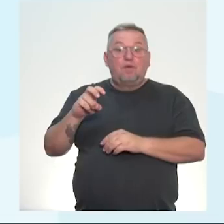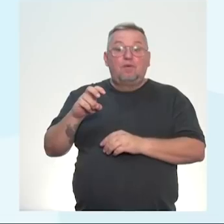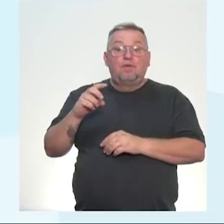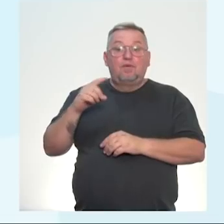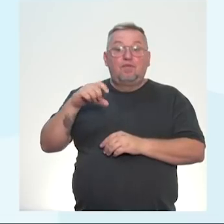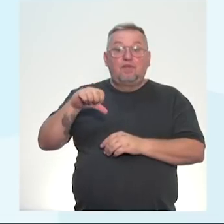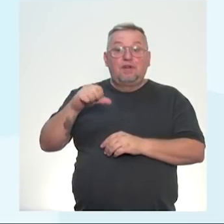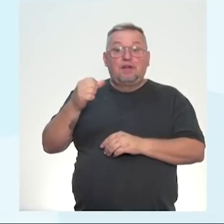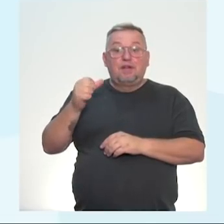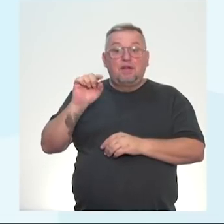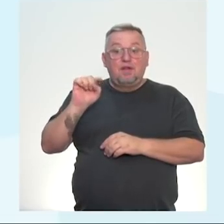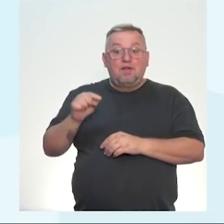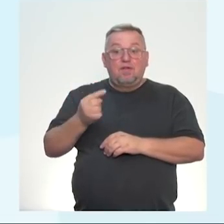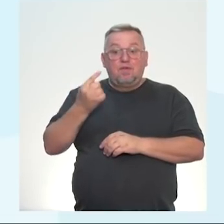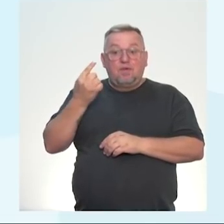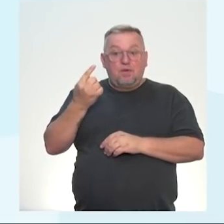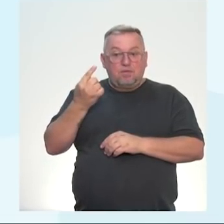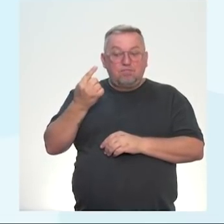um